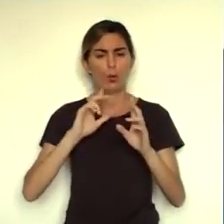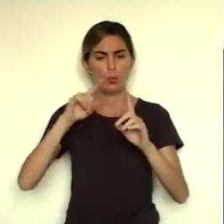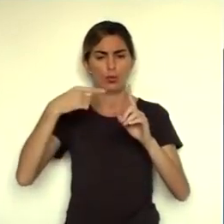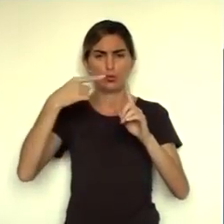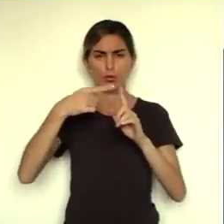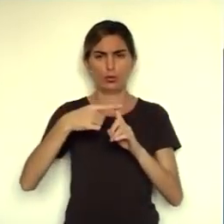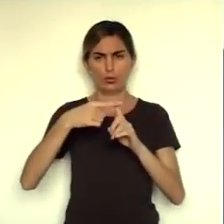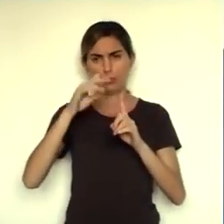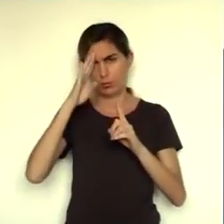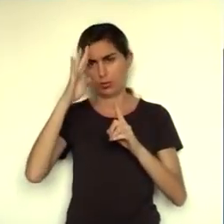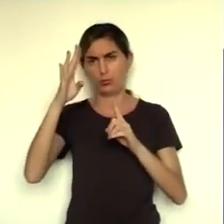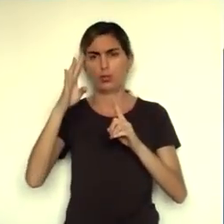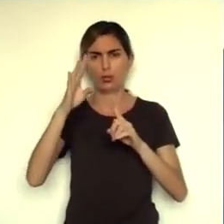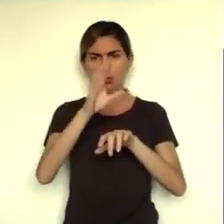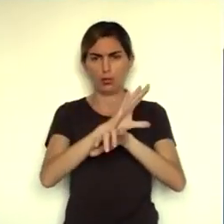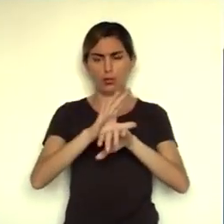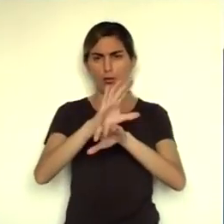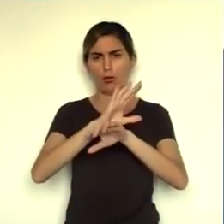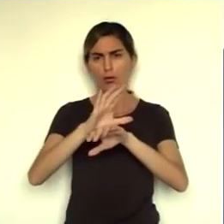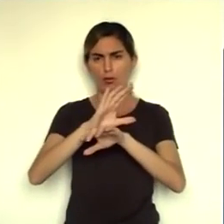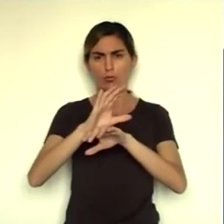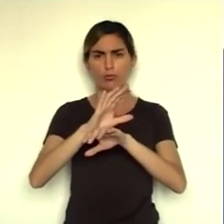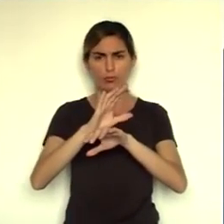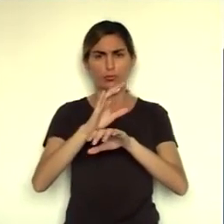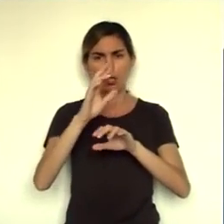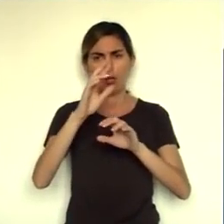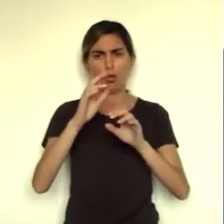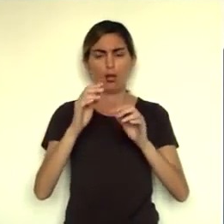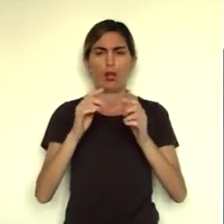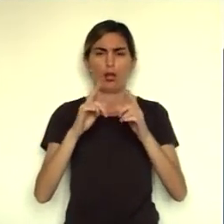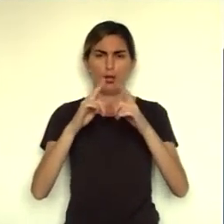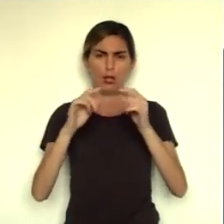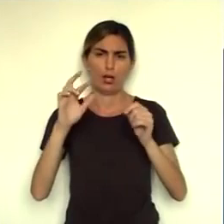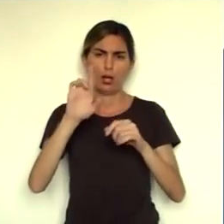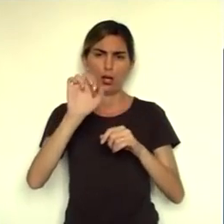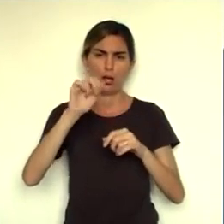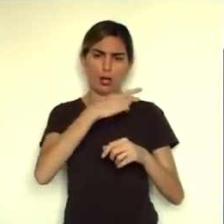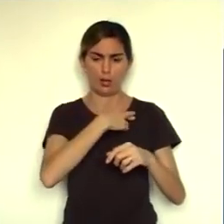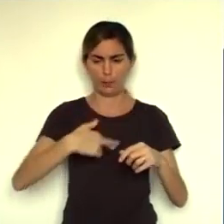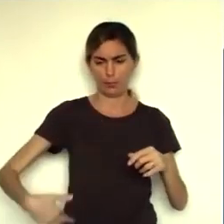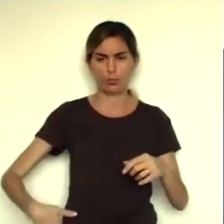constituem como objetivos fundamentais da República Federativa do Brasil, no seu